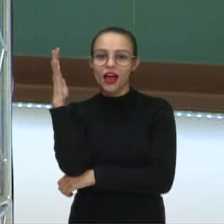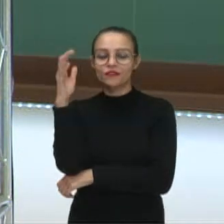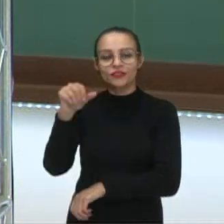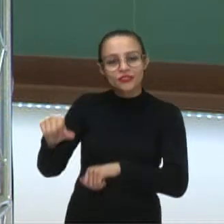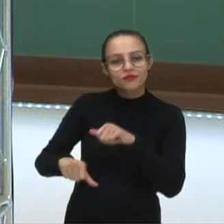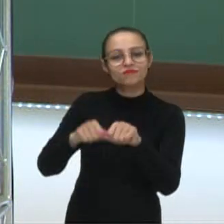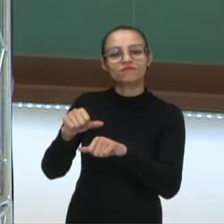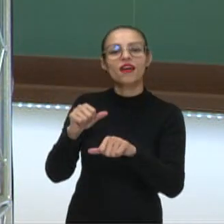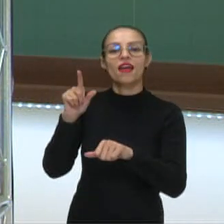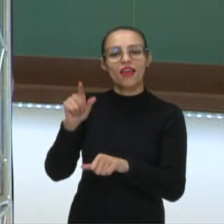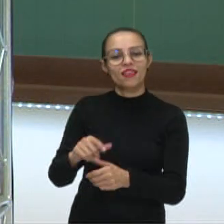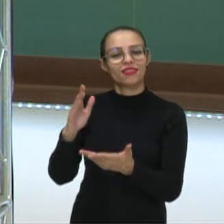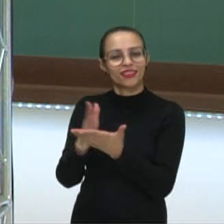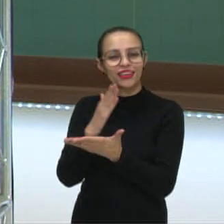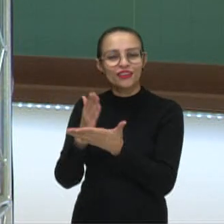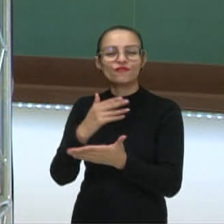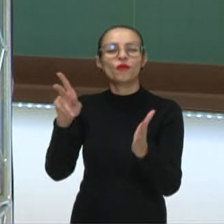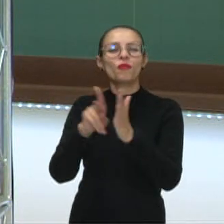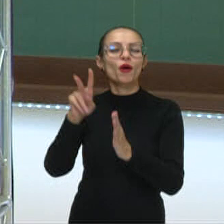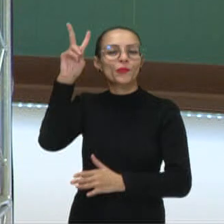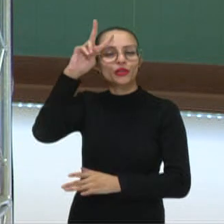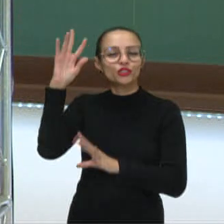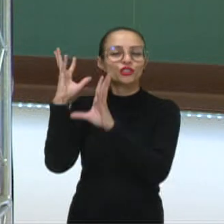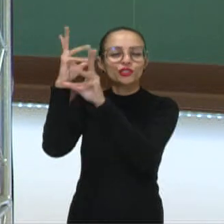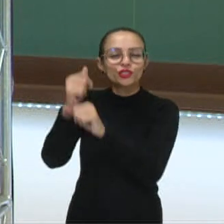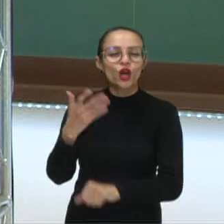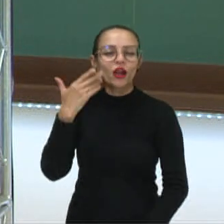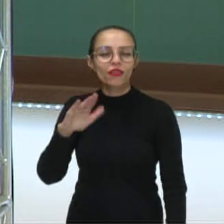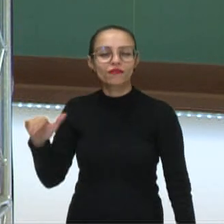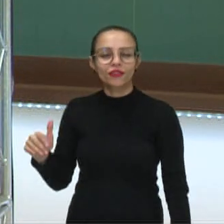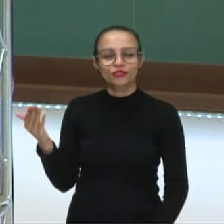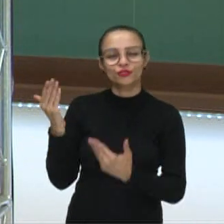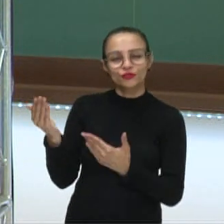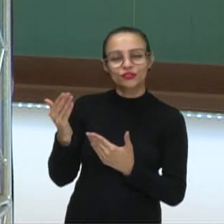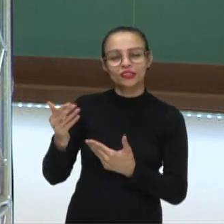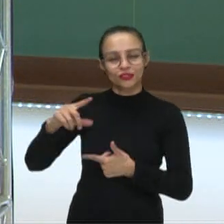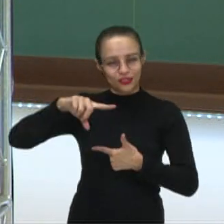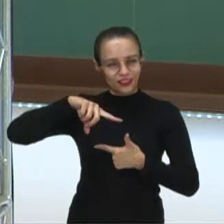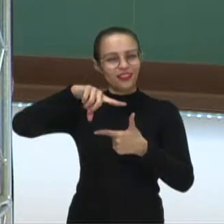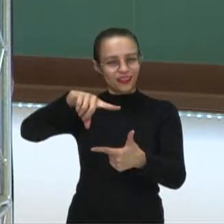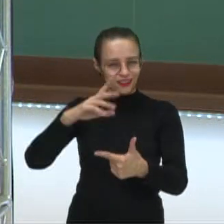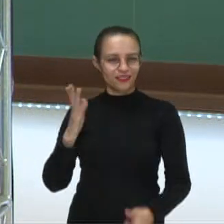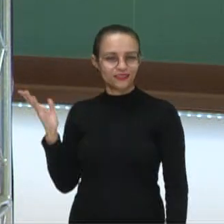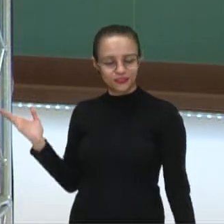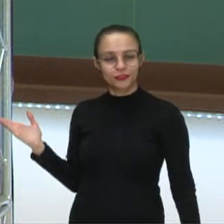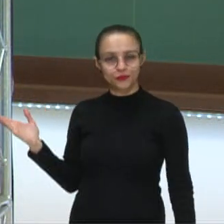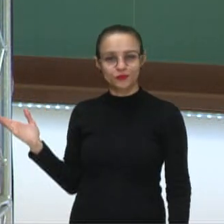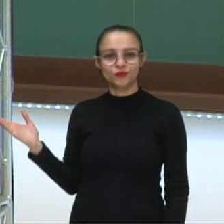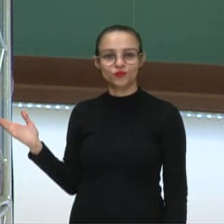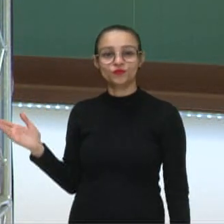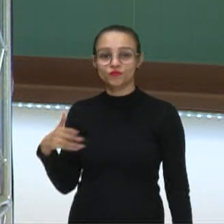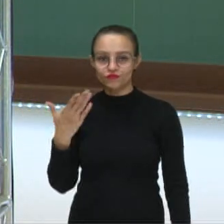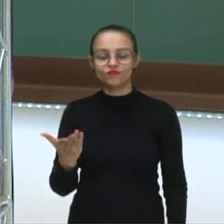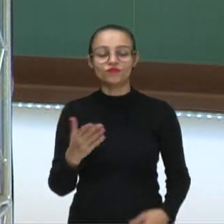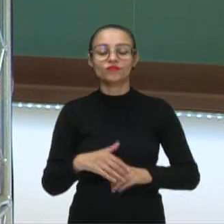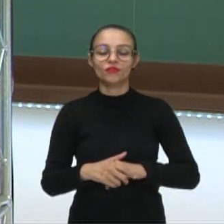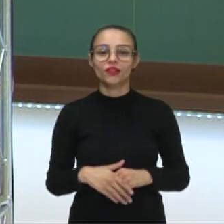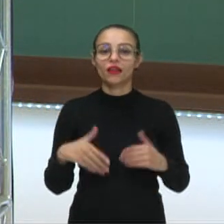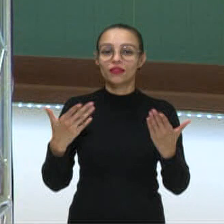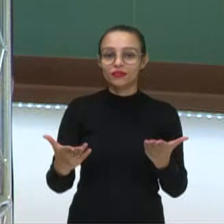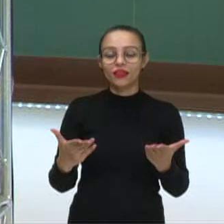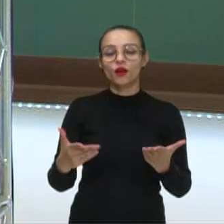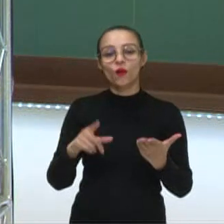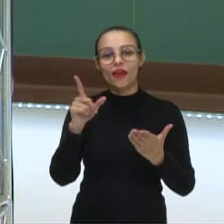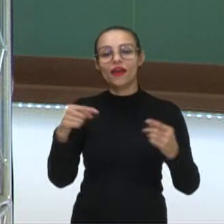esses livros. Chapeuzinho Vermelho, João e Maria, Os Irmãos Karamazov, A Dama das Camélias, entre outros. Então,